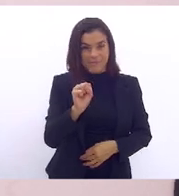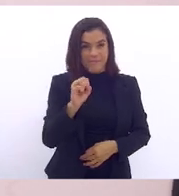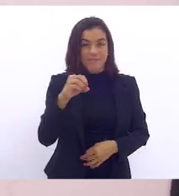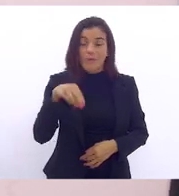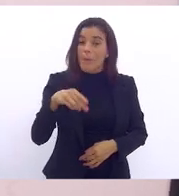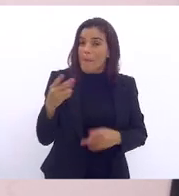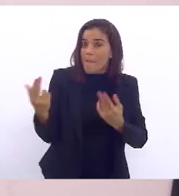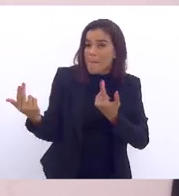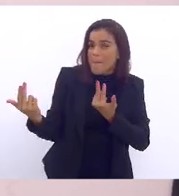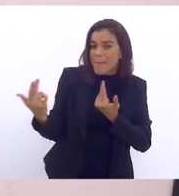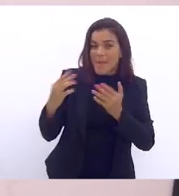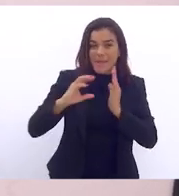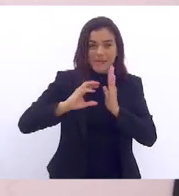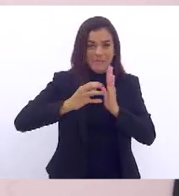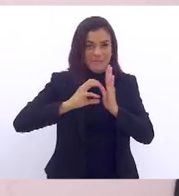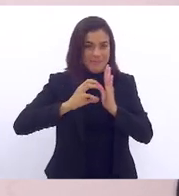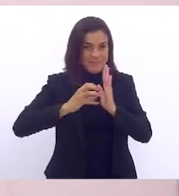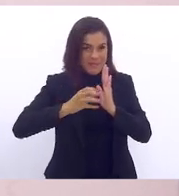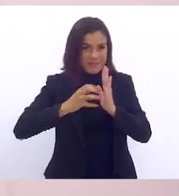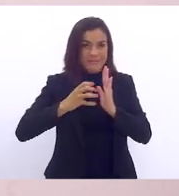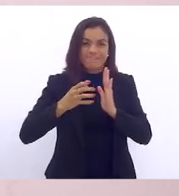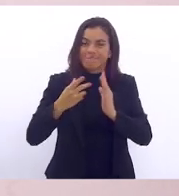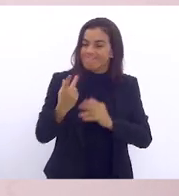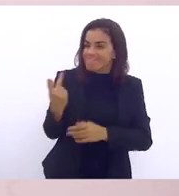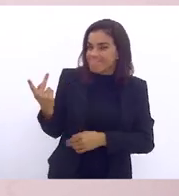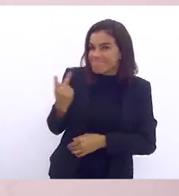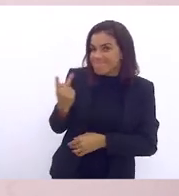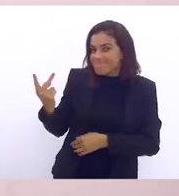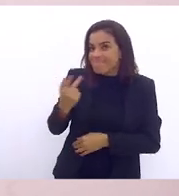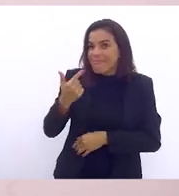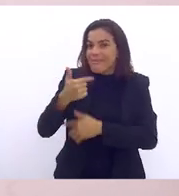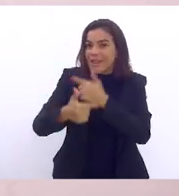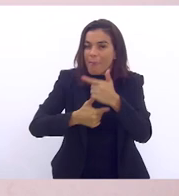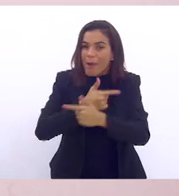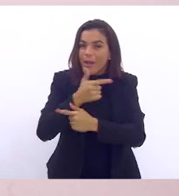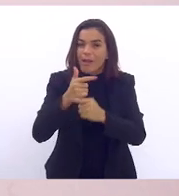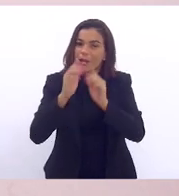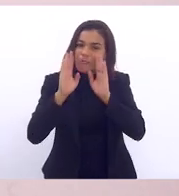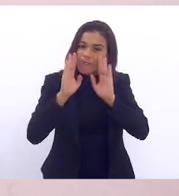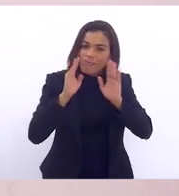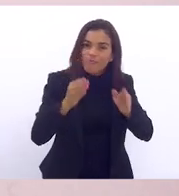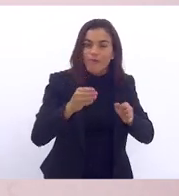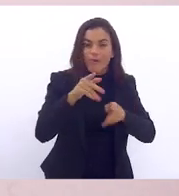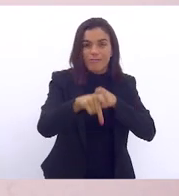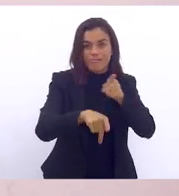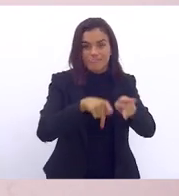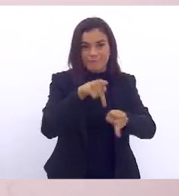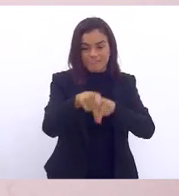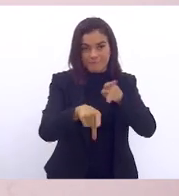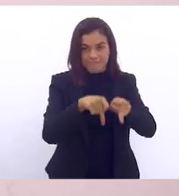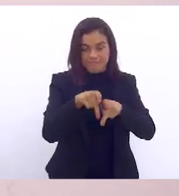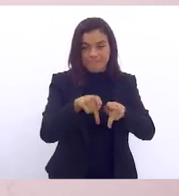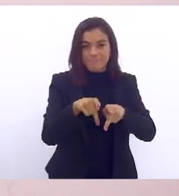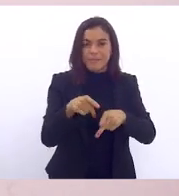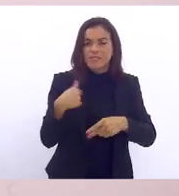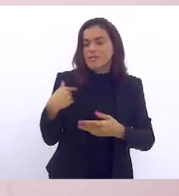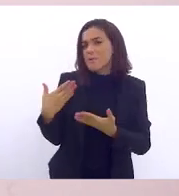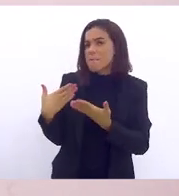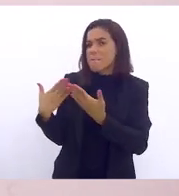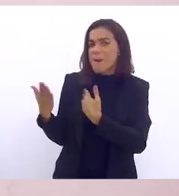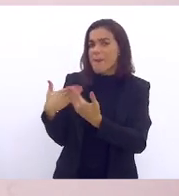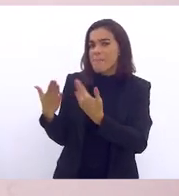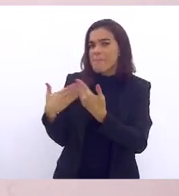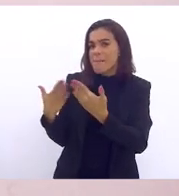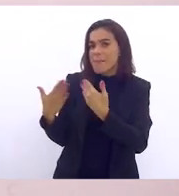partido estamos aqui não é Anderson para trabalhar pela população Anderson né trocando ideia comigo